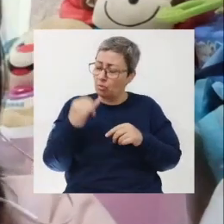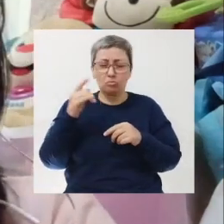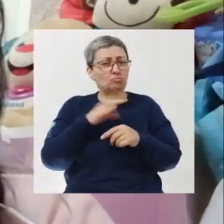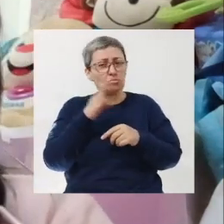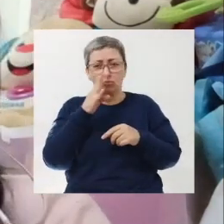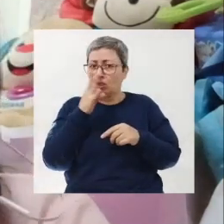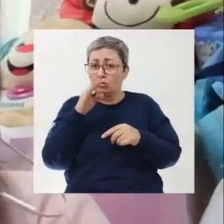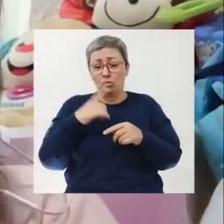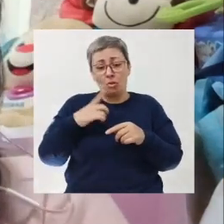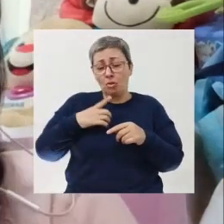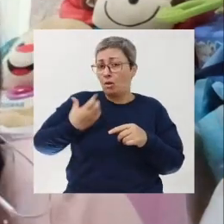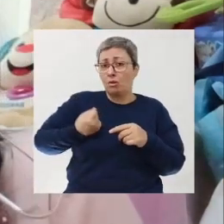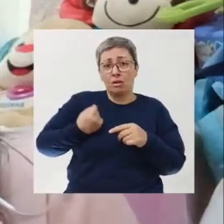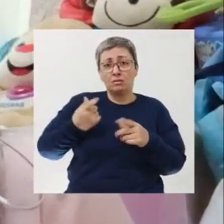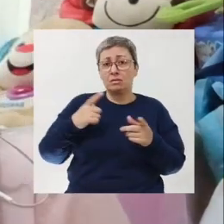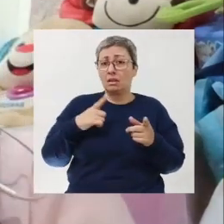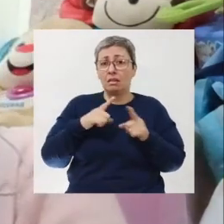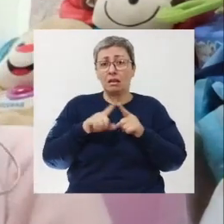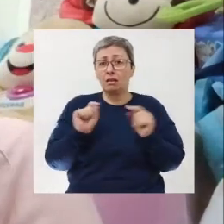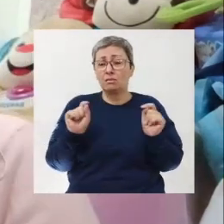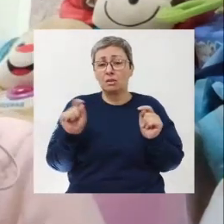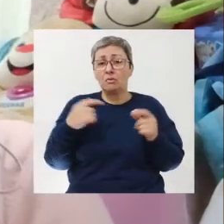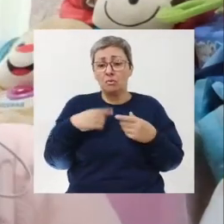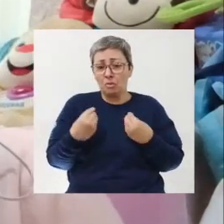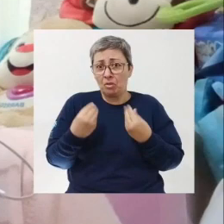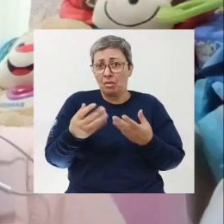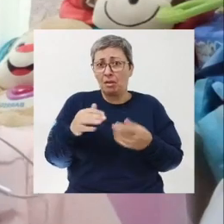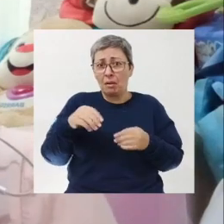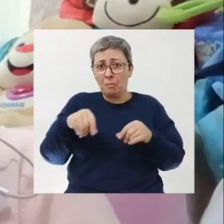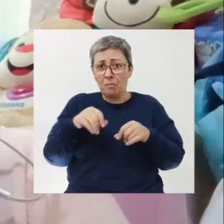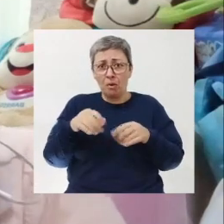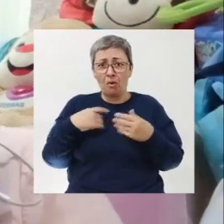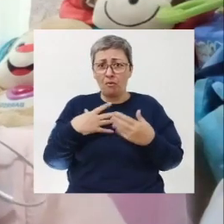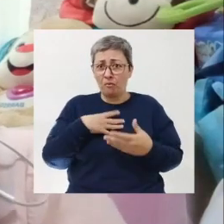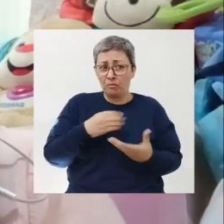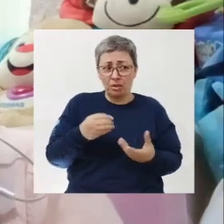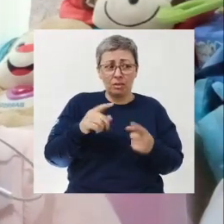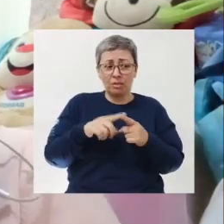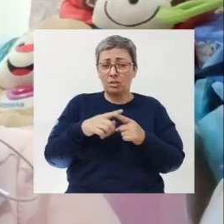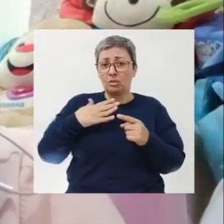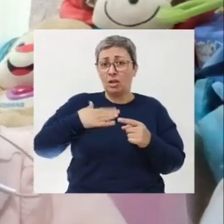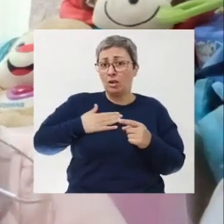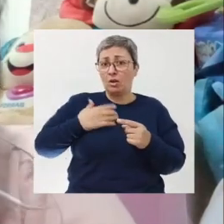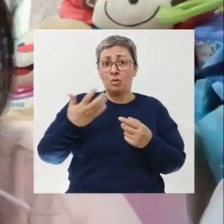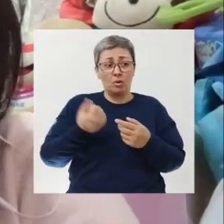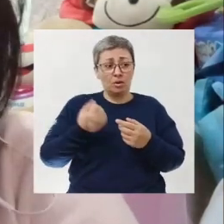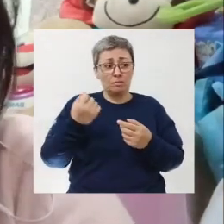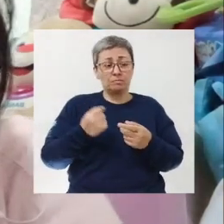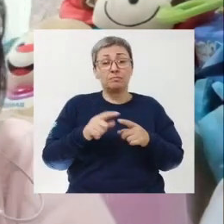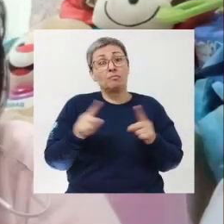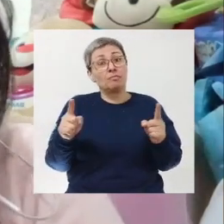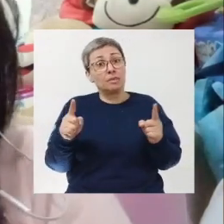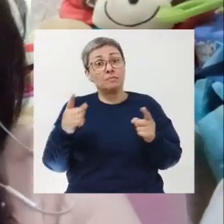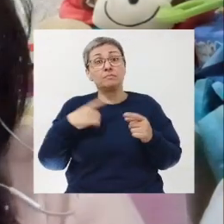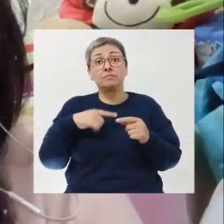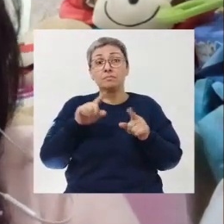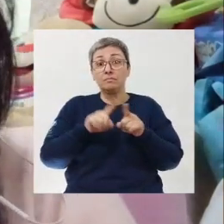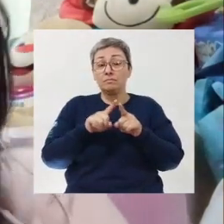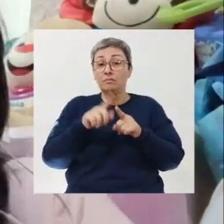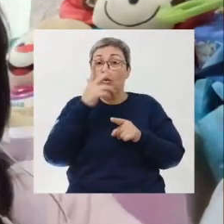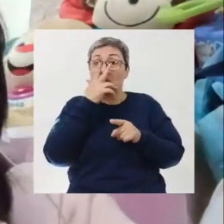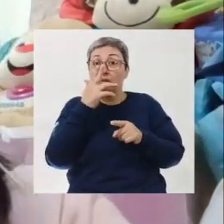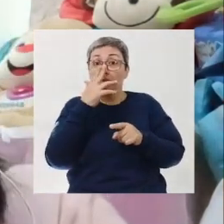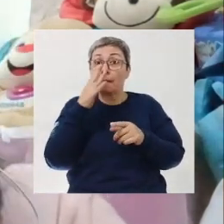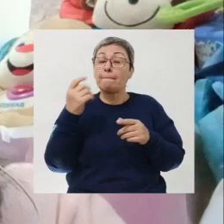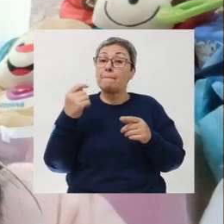eu insistia, eu falava, não, eu tenho leite, para que eu vou dar fórmula para o meu filho se eu tenho leite, né? Então,